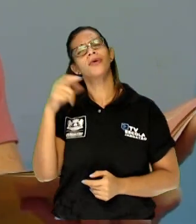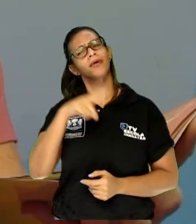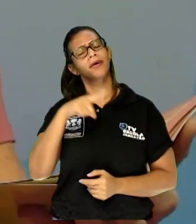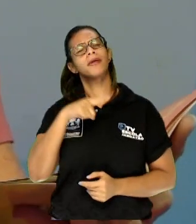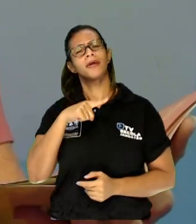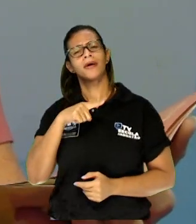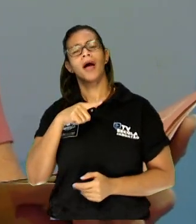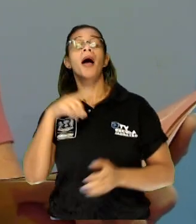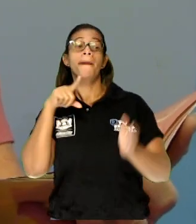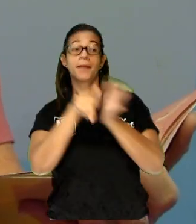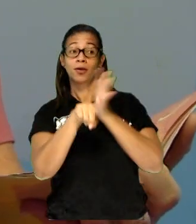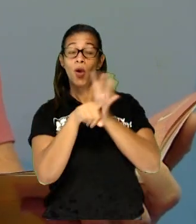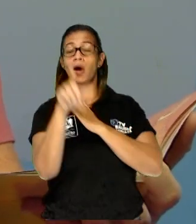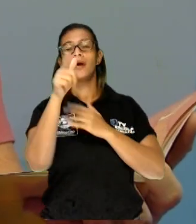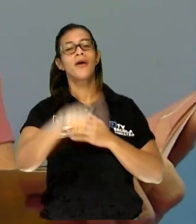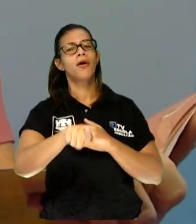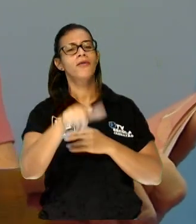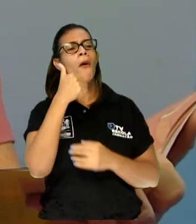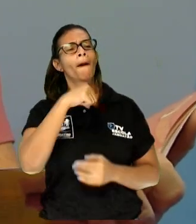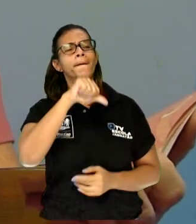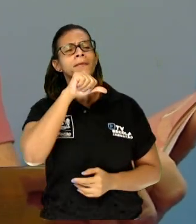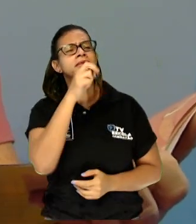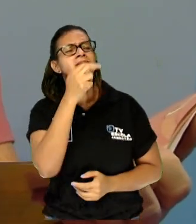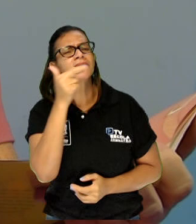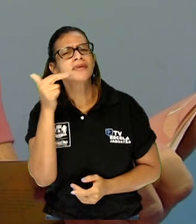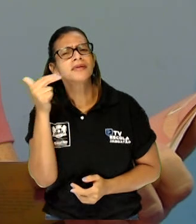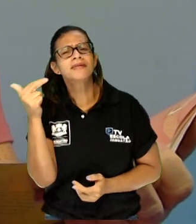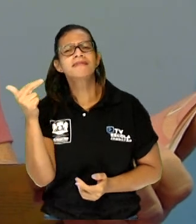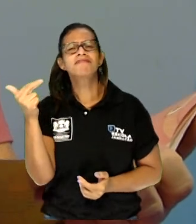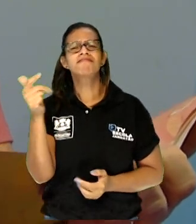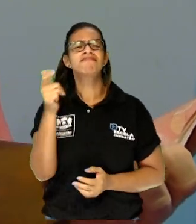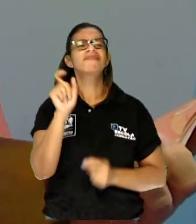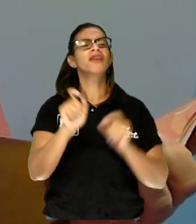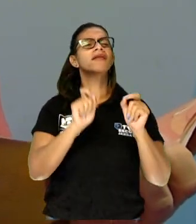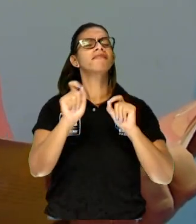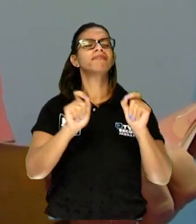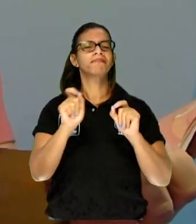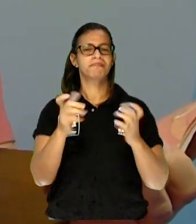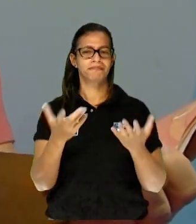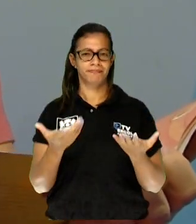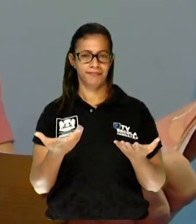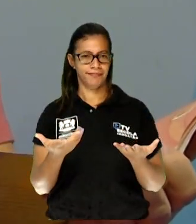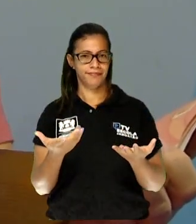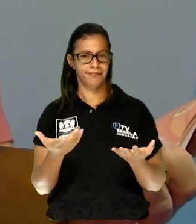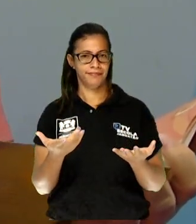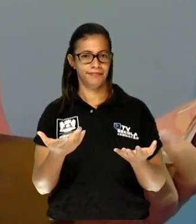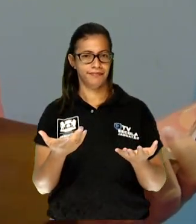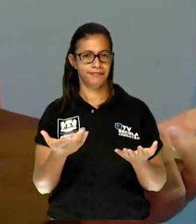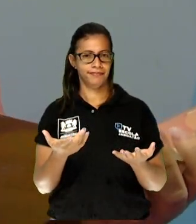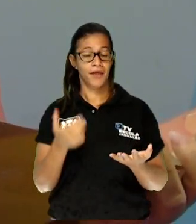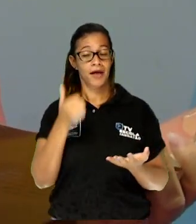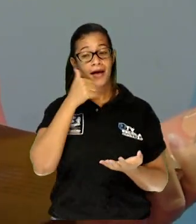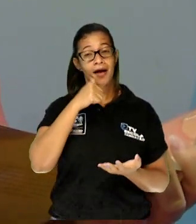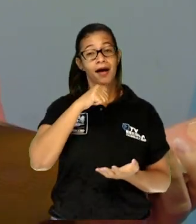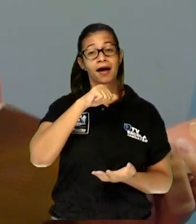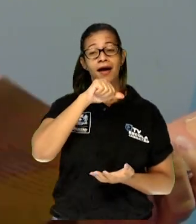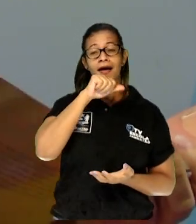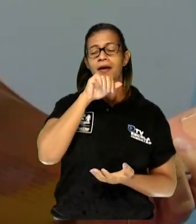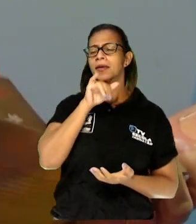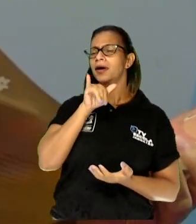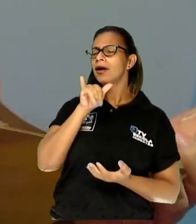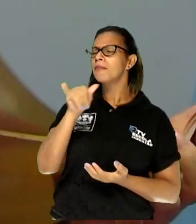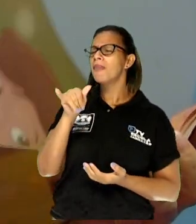foi lá e perguntou de novo para a mãe. Mãe, esse cheirinho assim é cheiro de quê? E a mãe disse, ah, é de